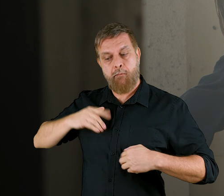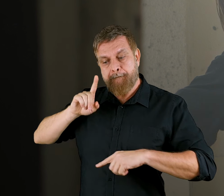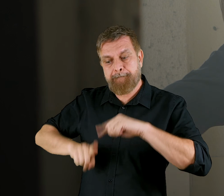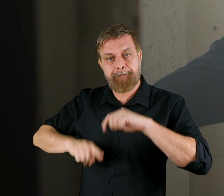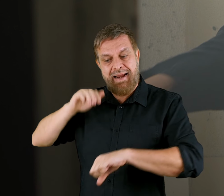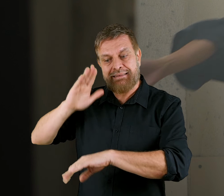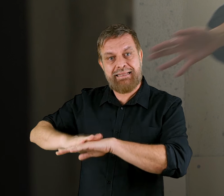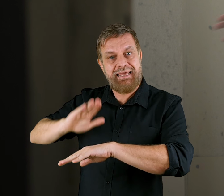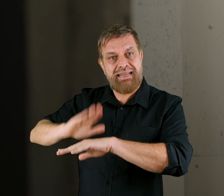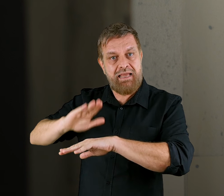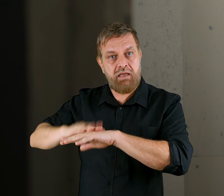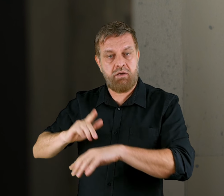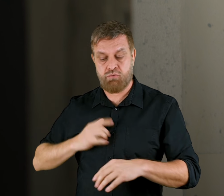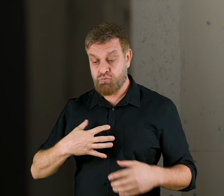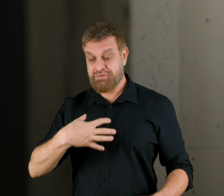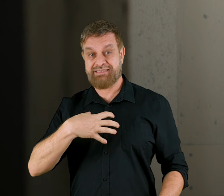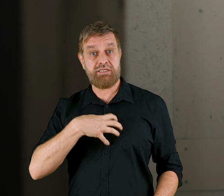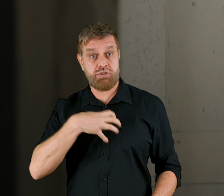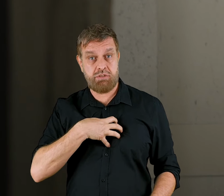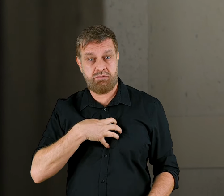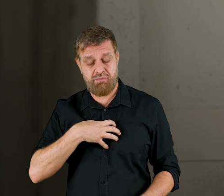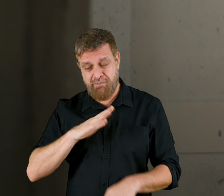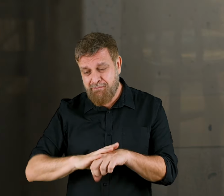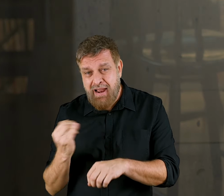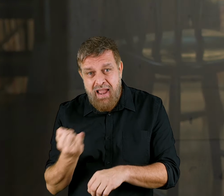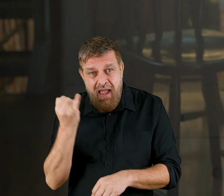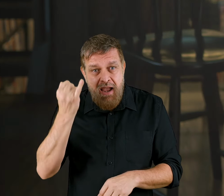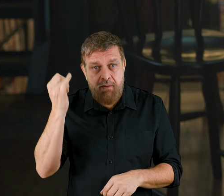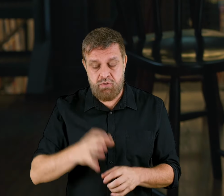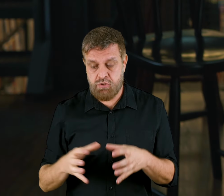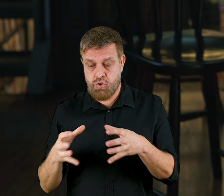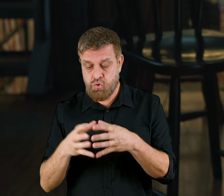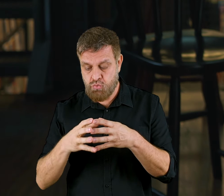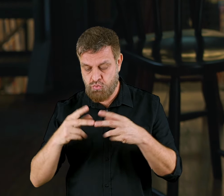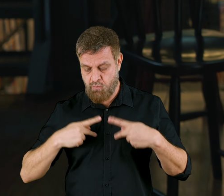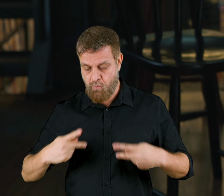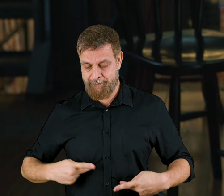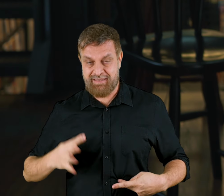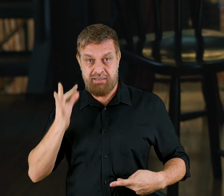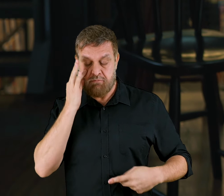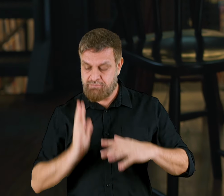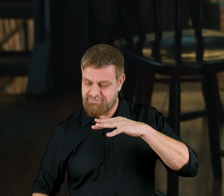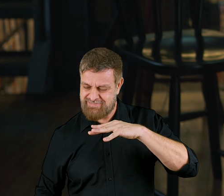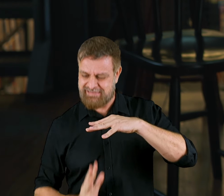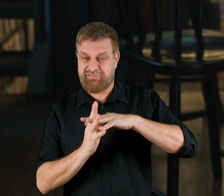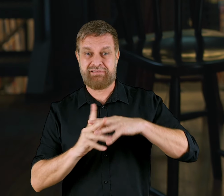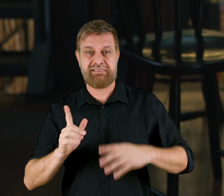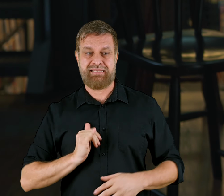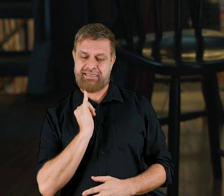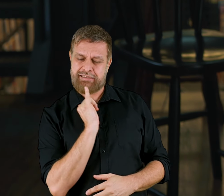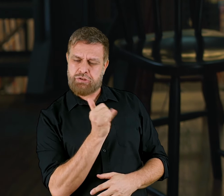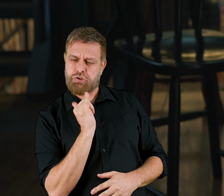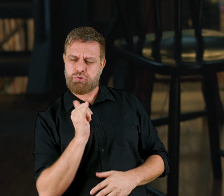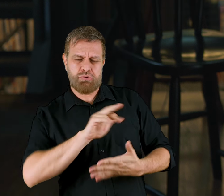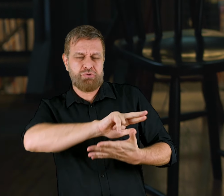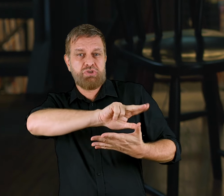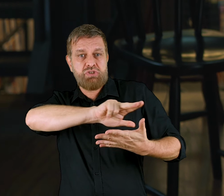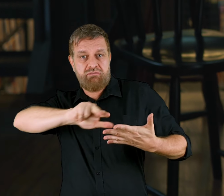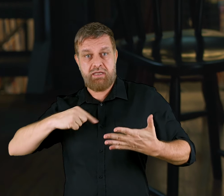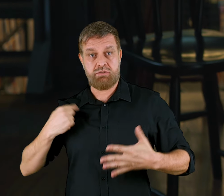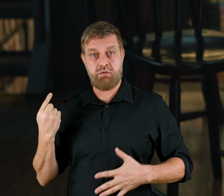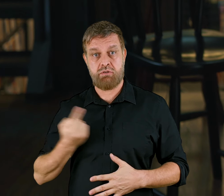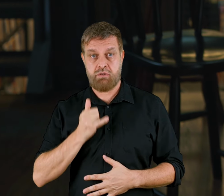dos sentidos. E uma questão muito importante para o transhumanismo e que permeia diversos discursos transhumanistas é o que